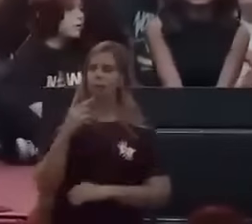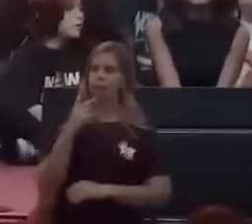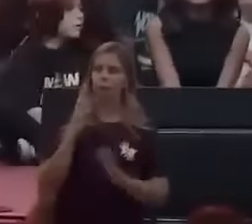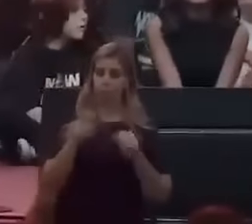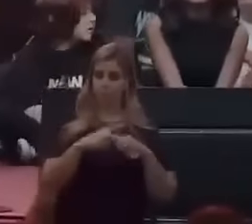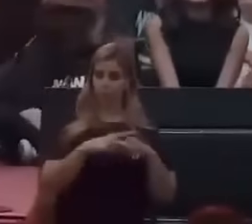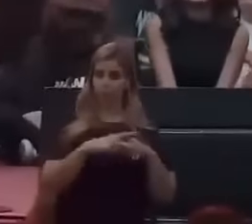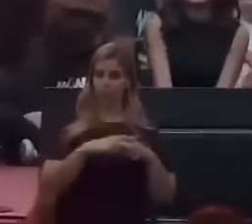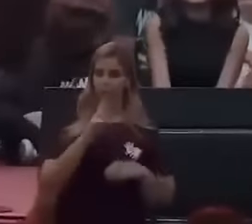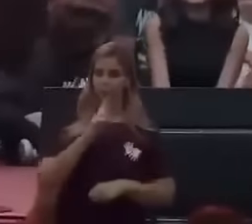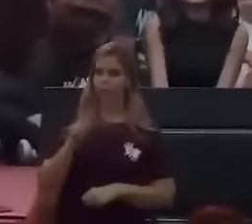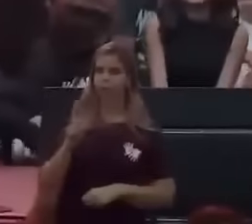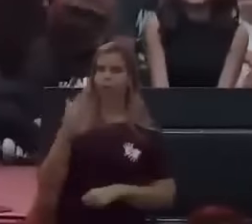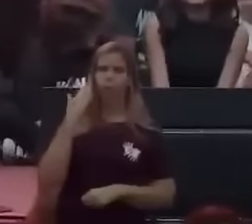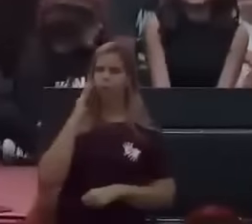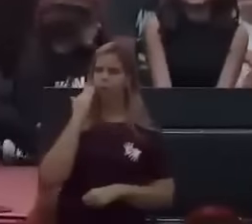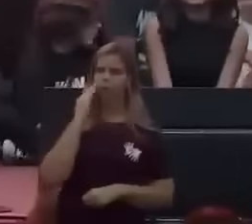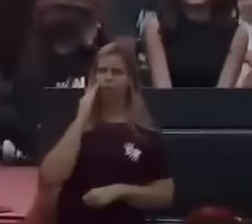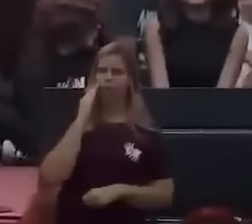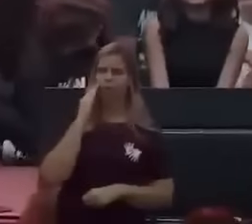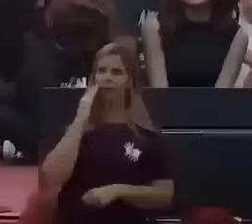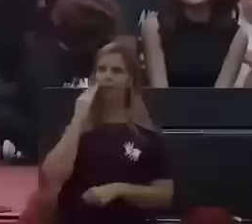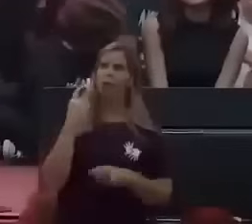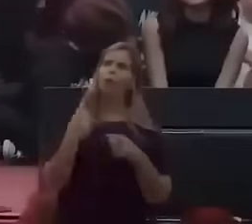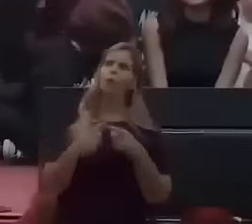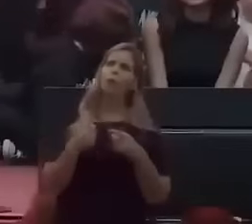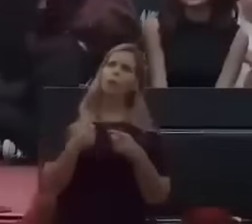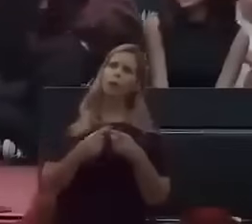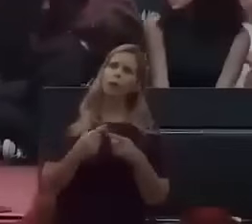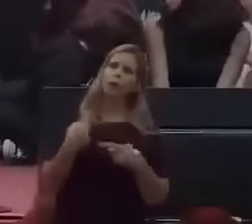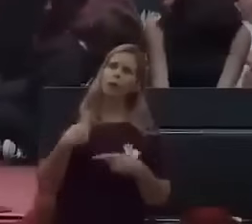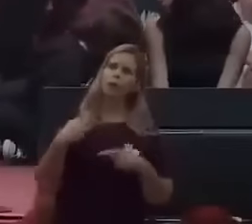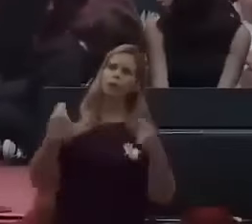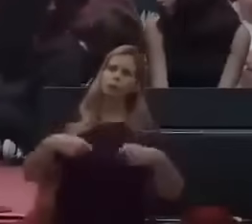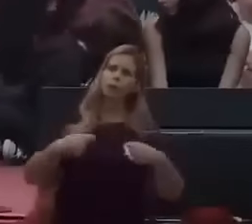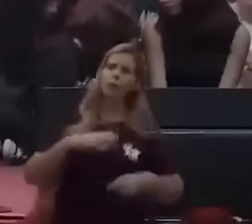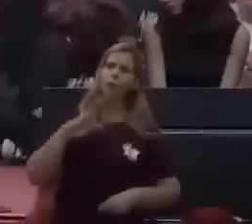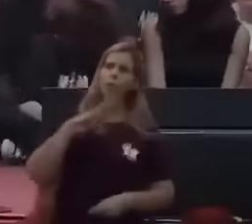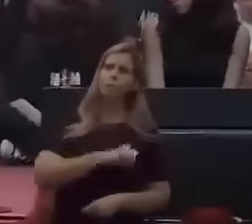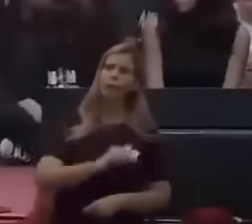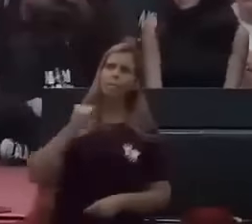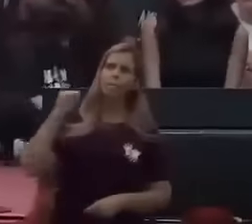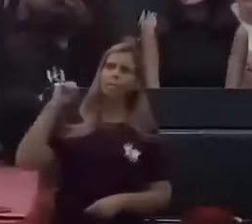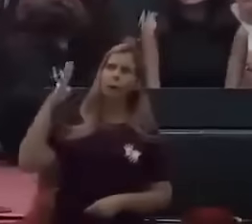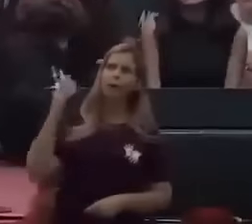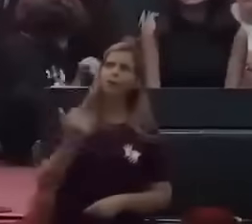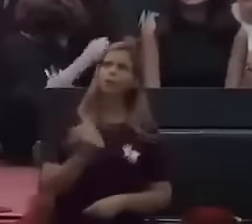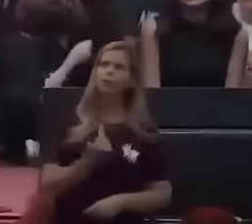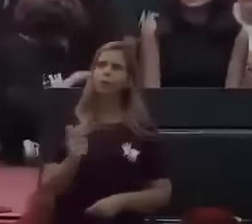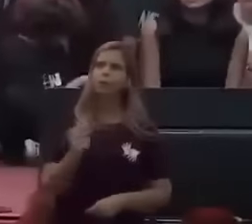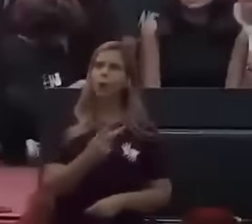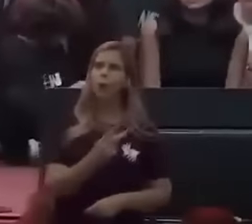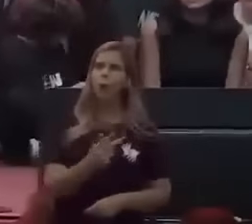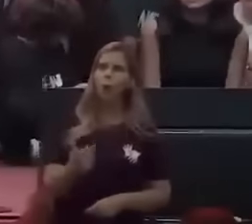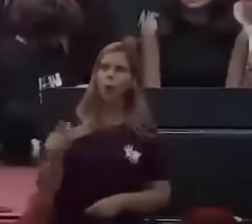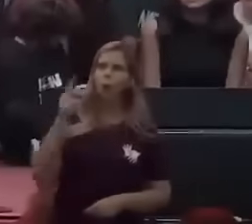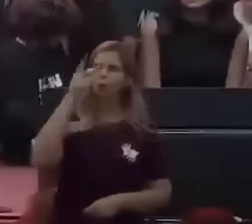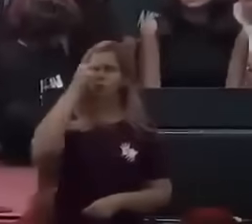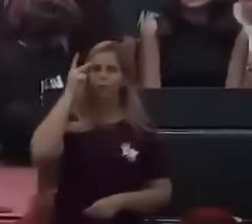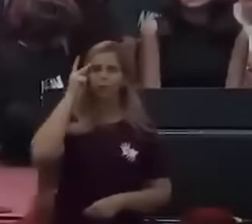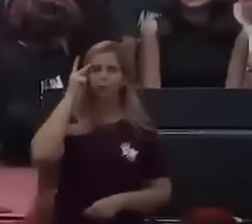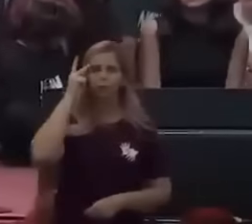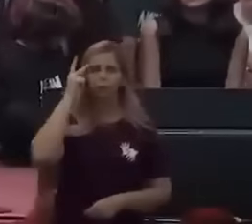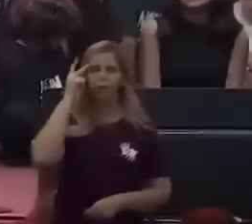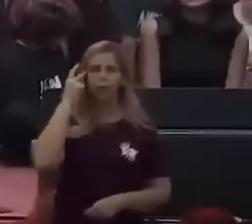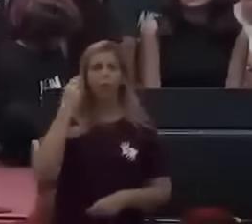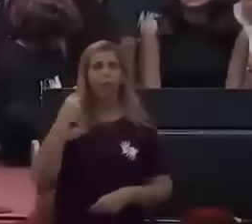entendendo. Por que deveria eu amar-te mais do que os outros? Não basta amar-te igual